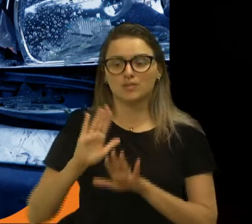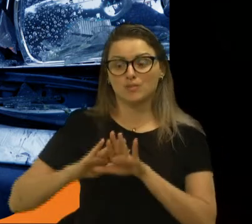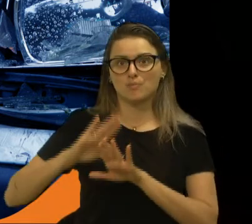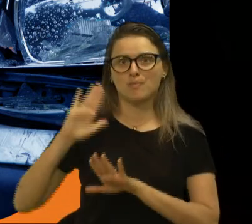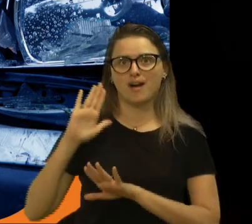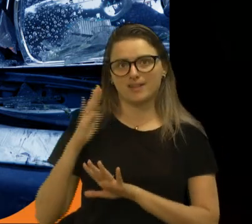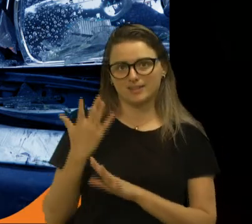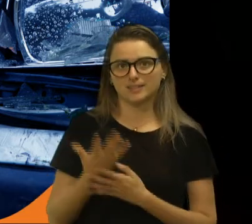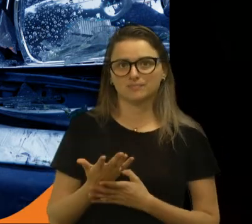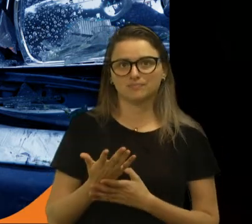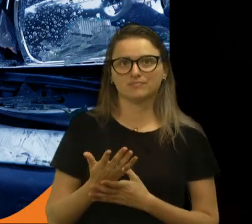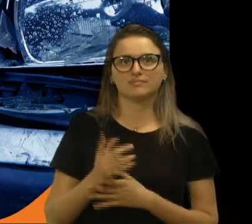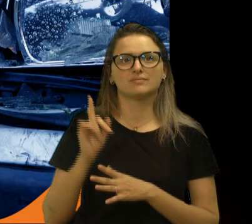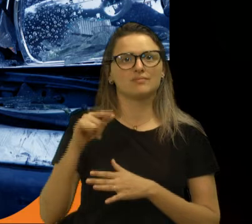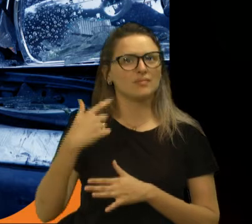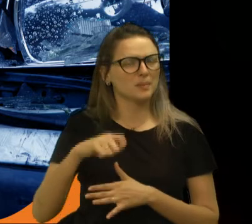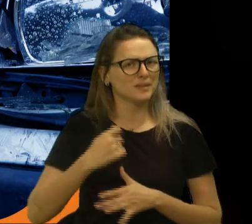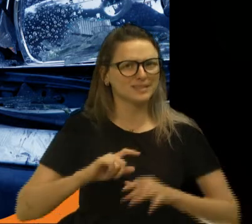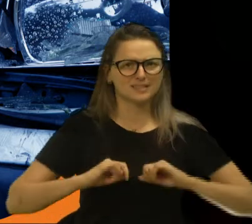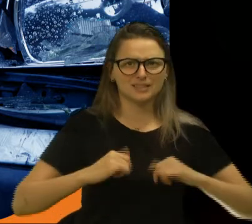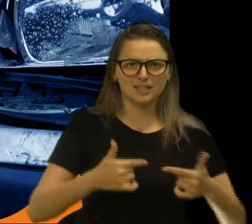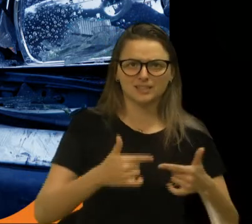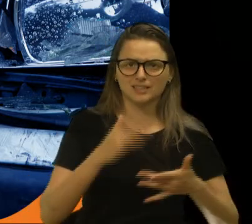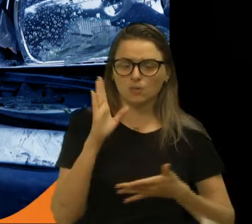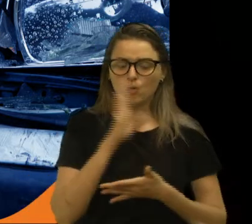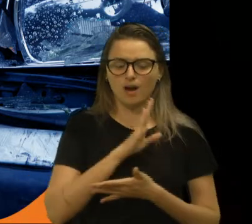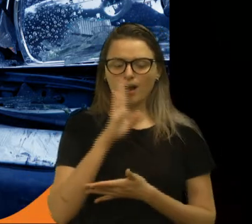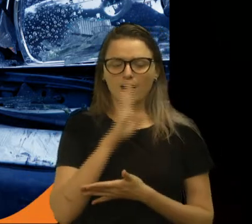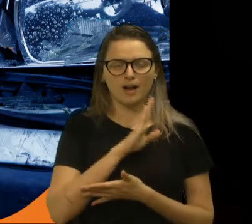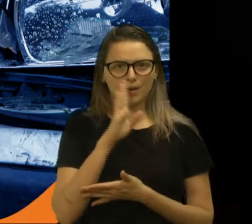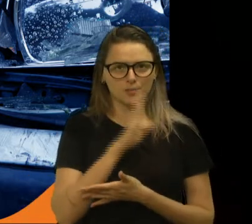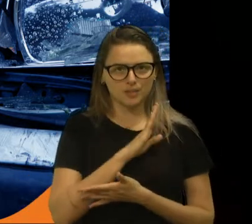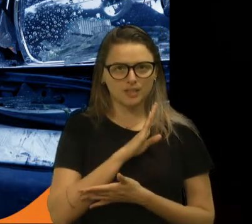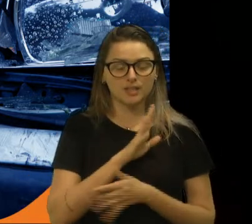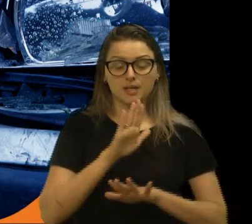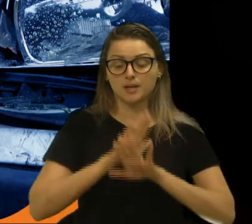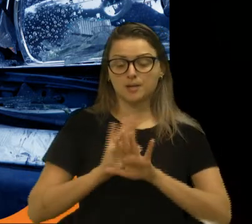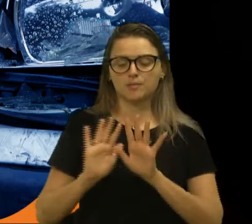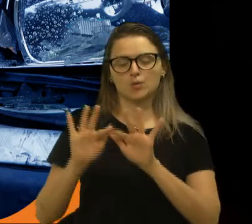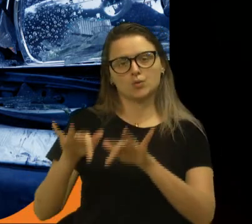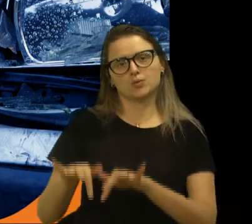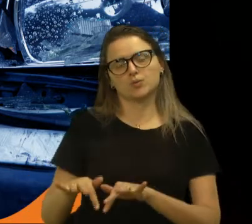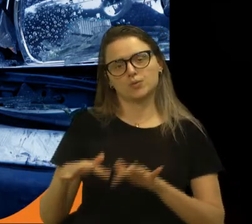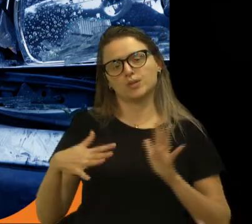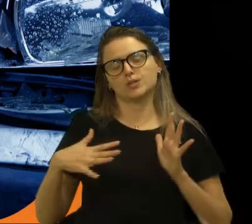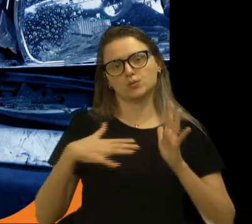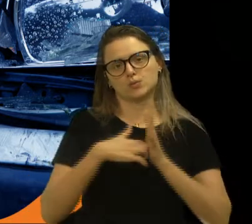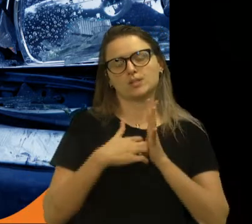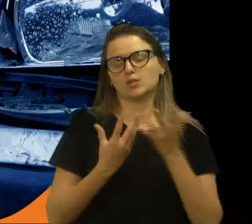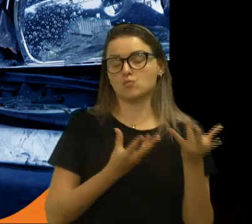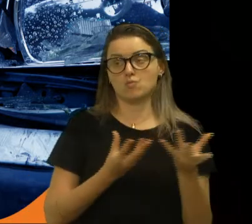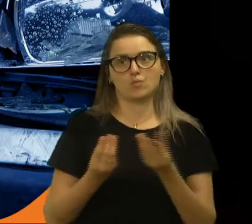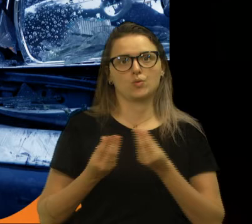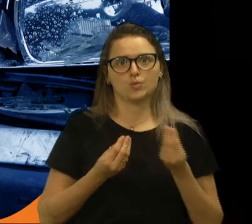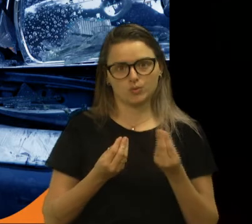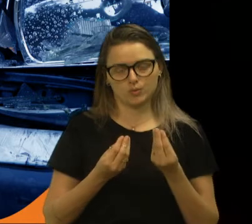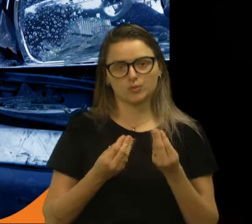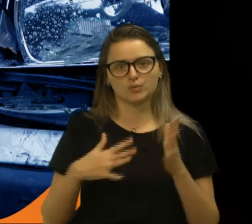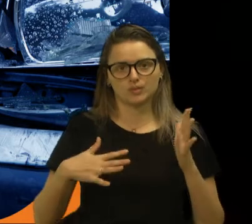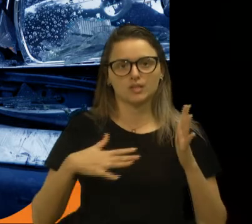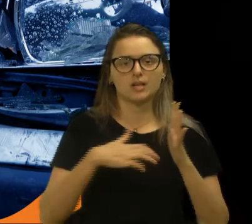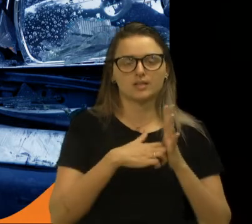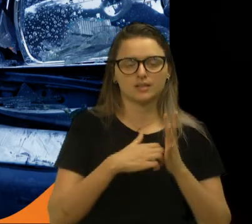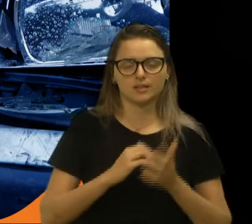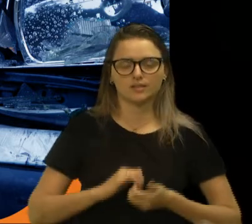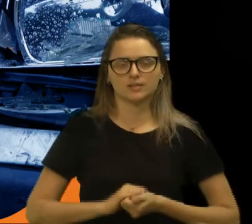real necessidade de ações mais impactantes para combater esse elevado número